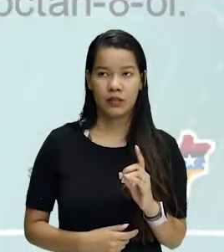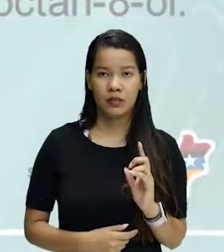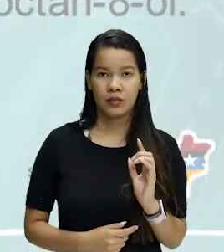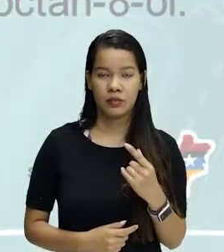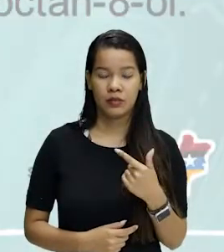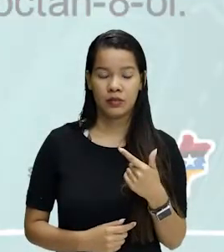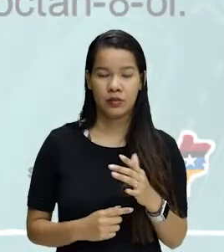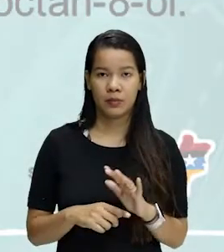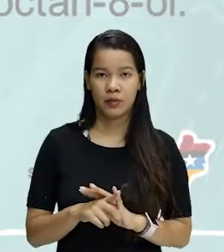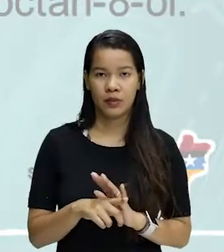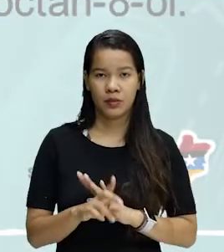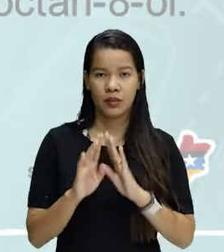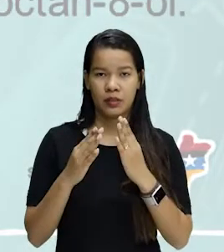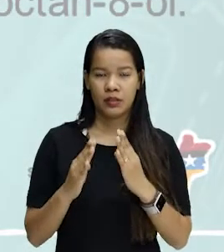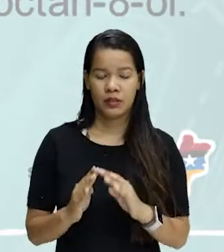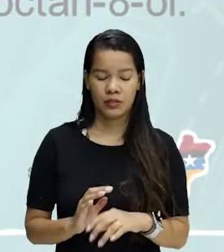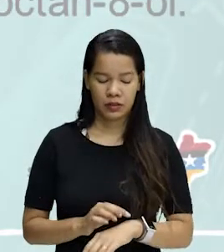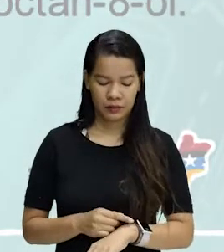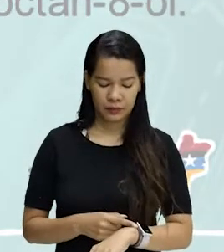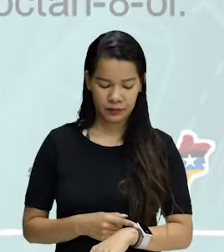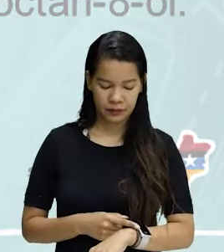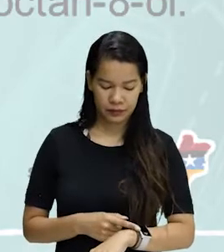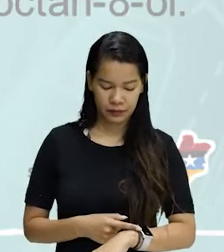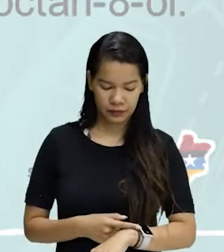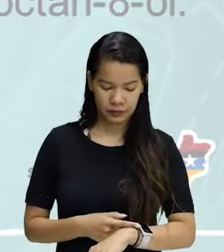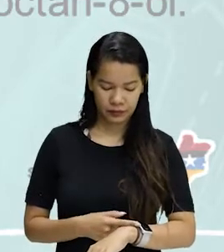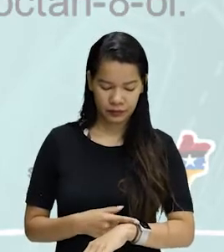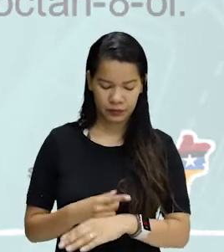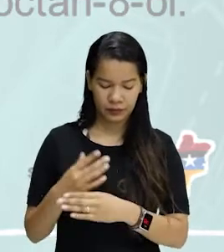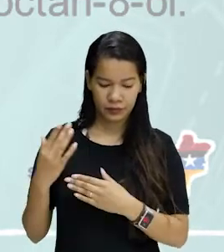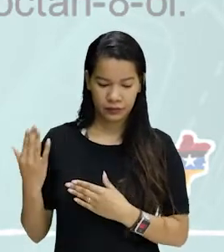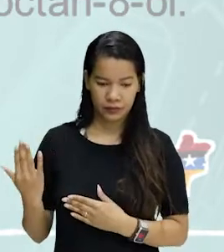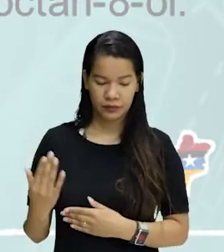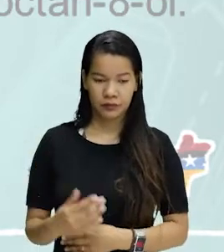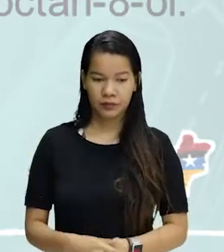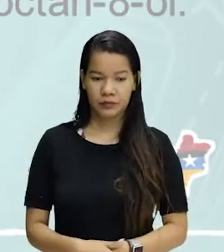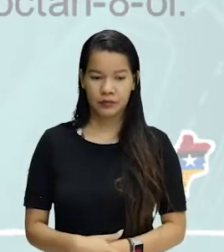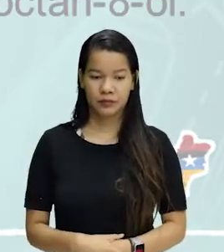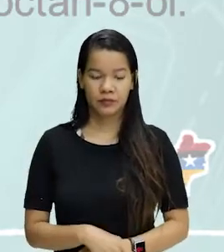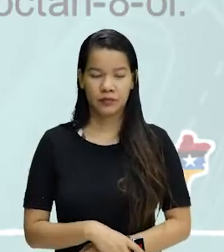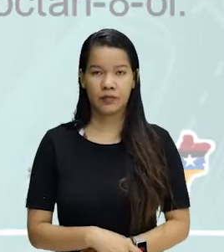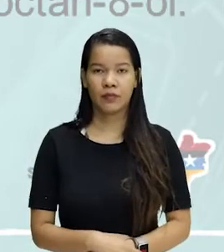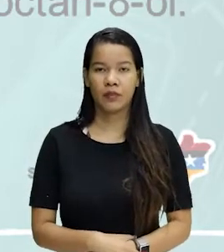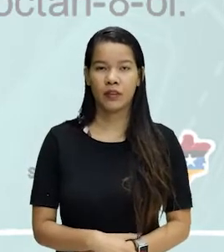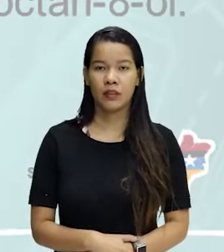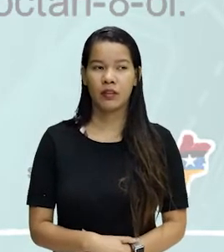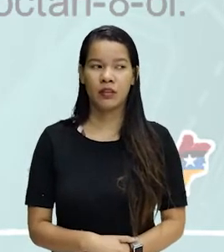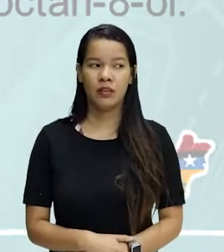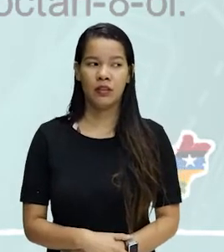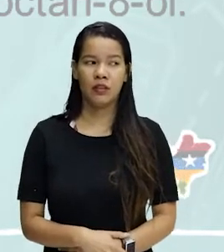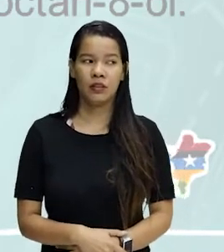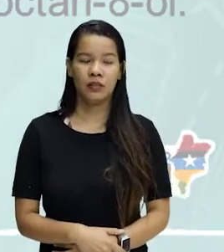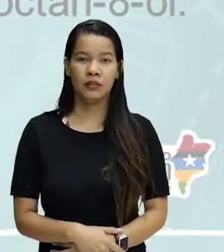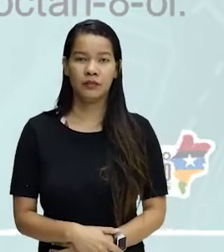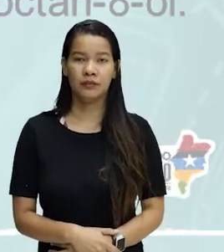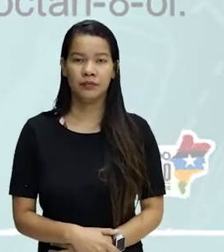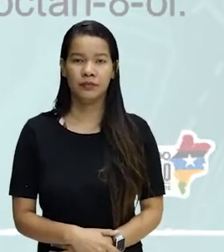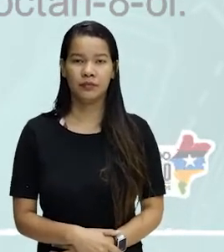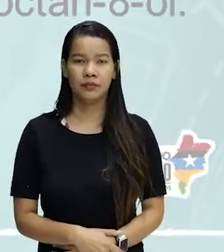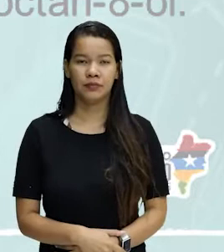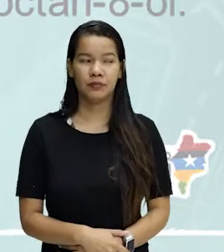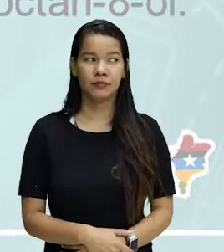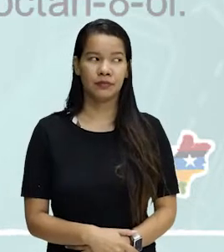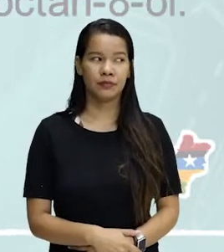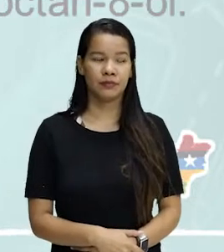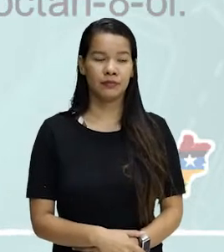Segunda questão, olha só. Observe a reação a seguir, que apresenta a transformação do geraniol,